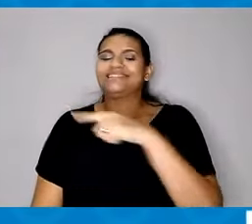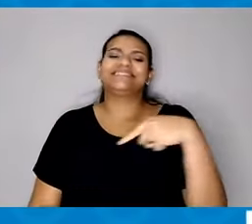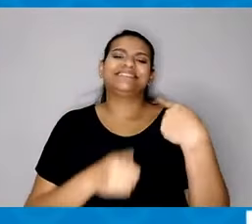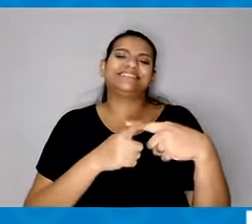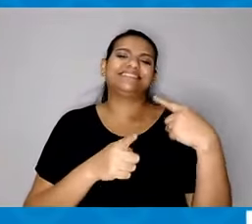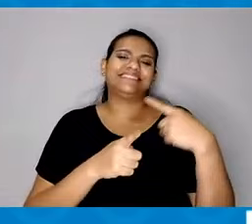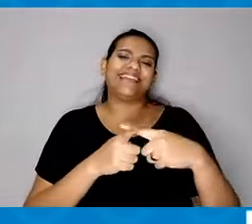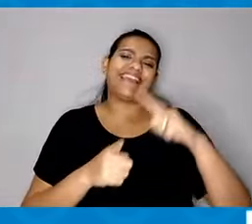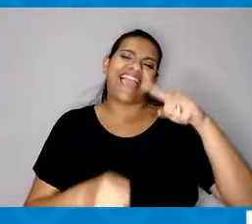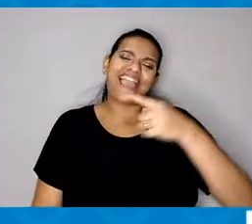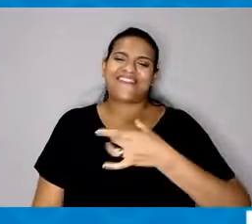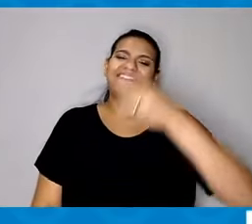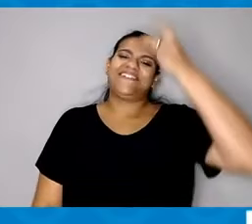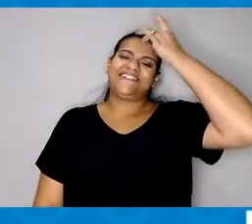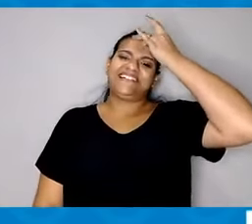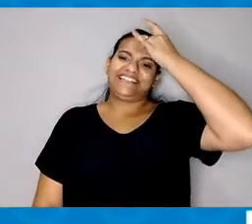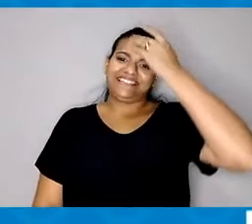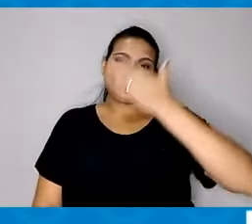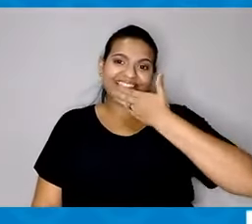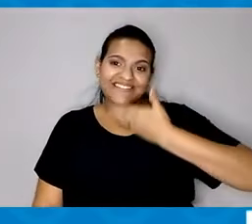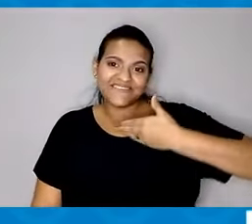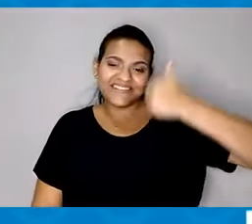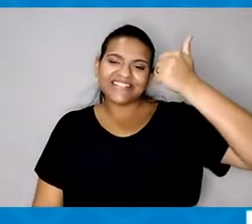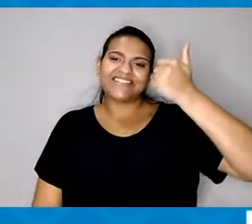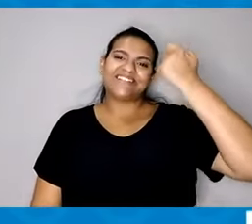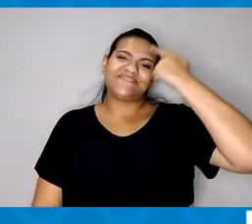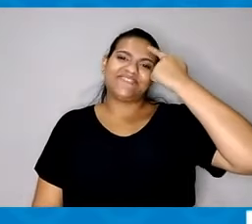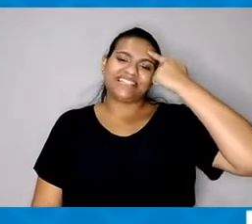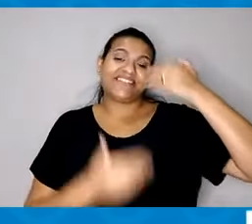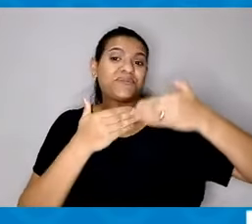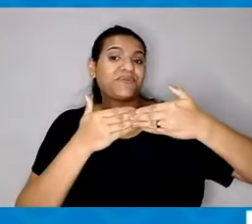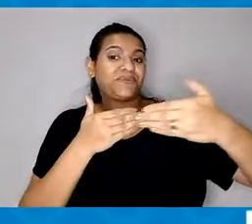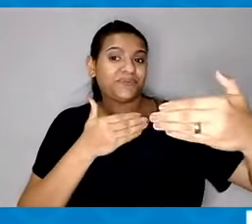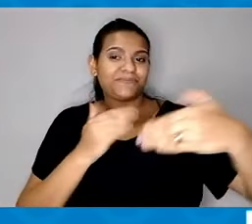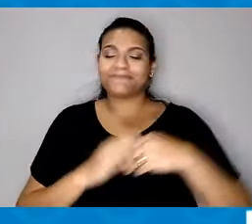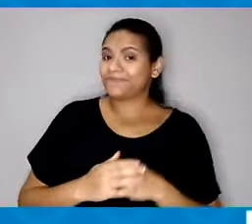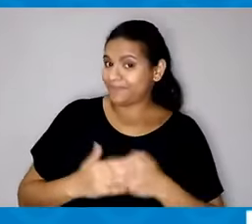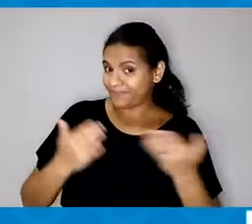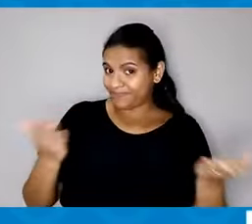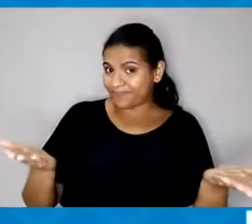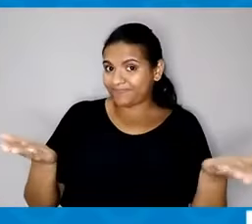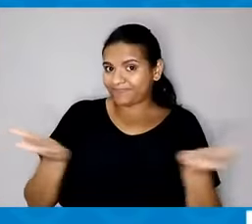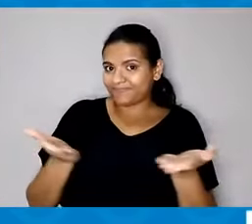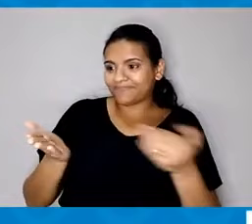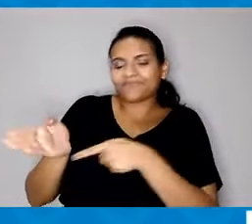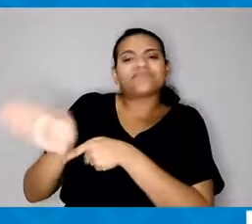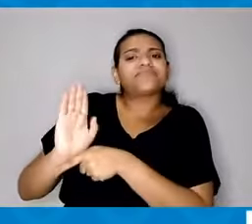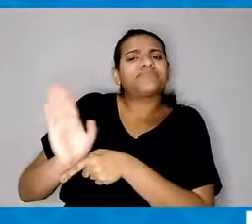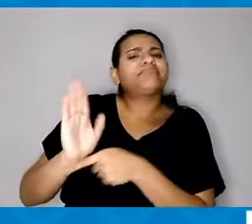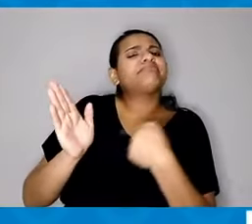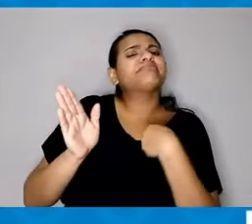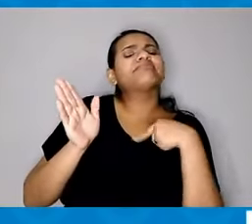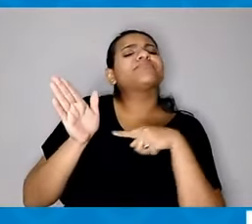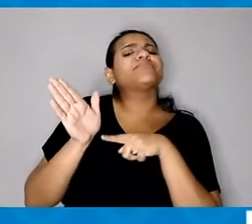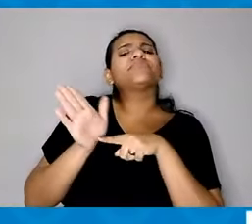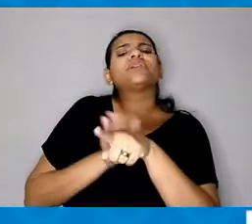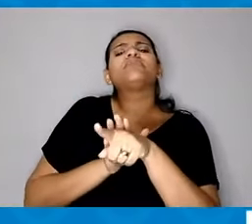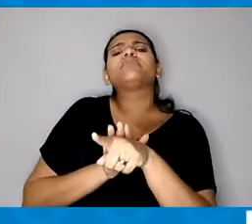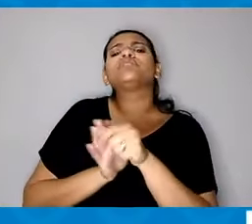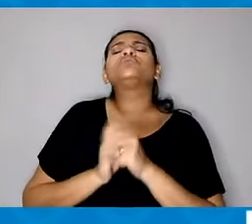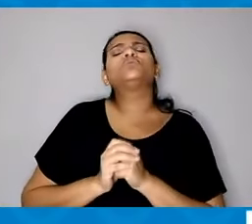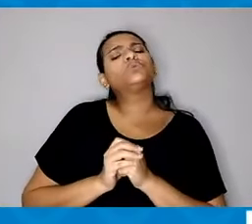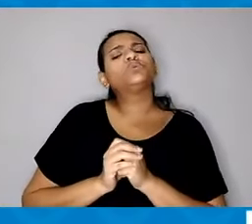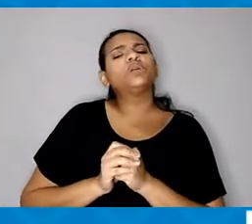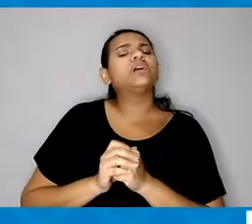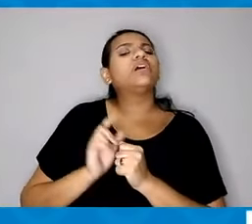conhecimento e uma possível resposta para o amanhã. Então, eu gostaria de finalizar o meu depoimento deixando uma pergunta para o nosso palestrante. O